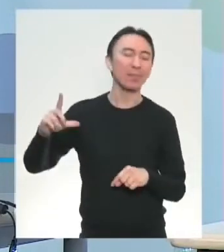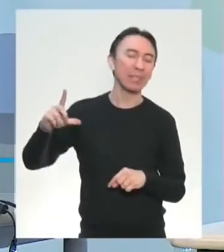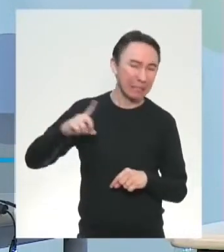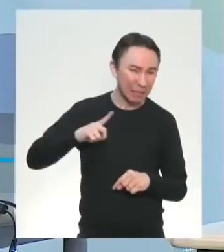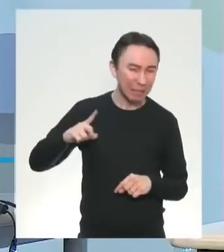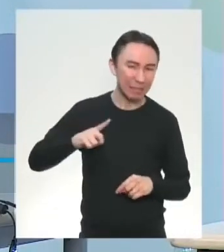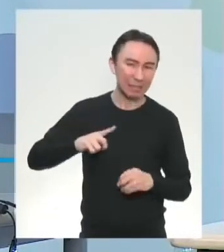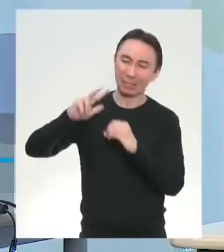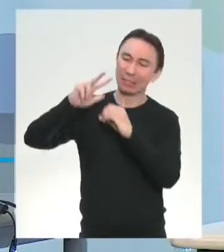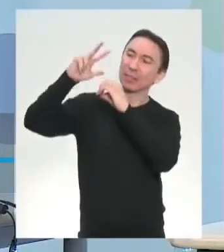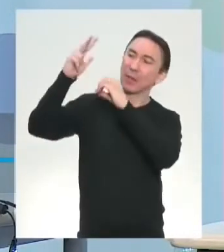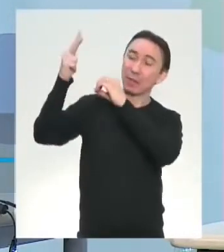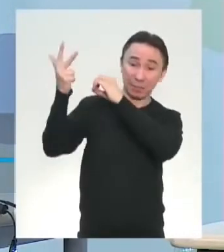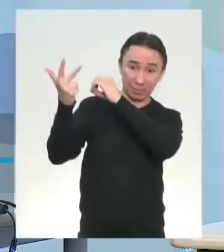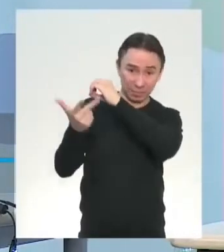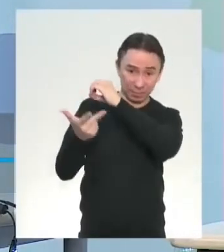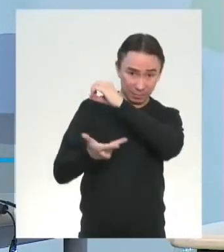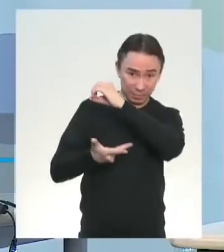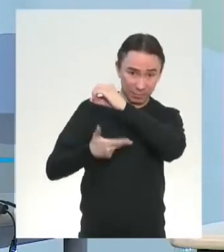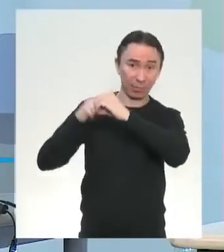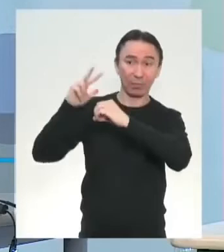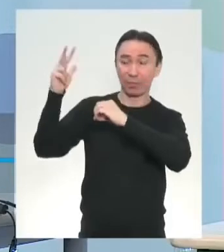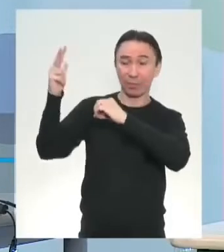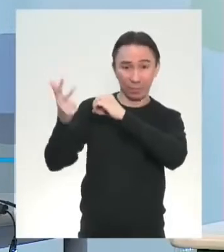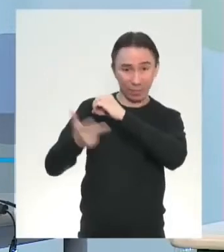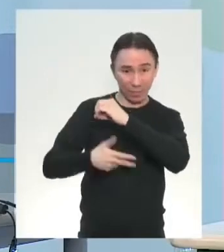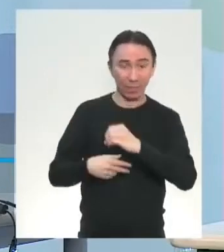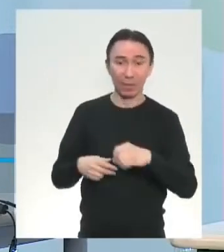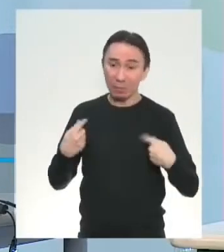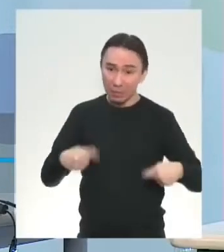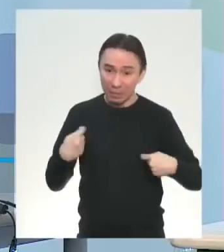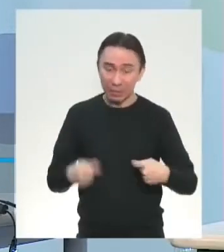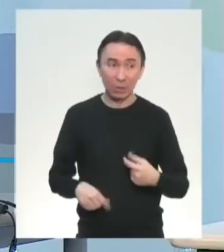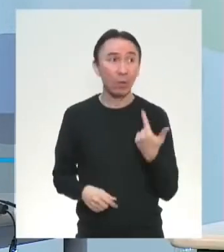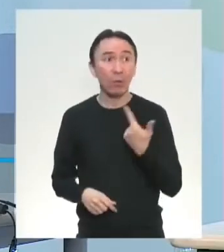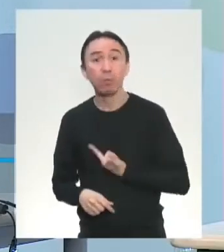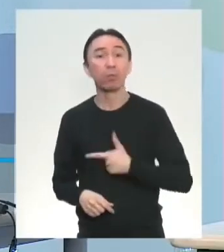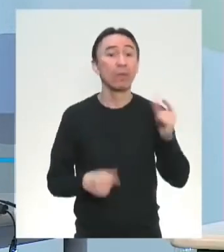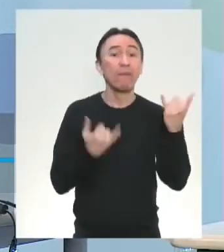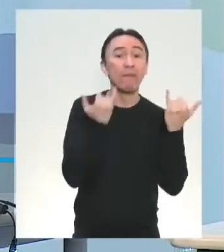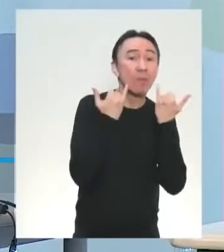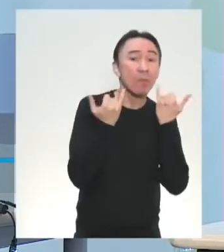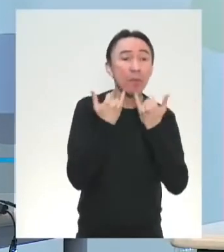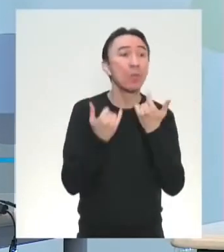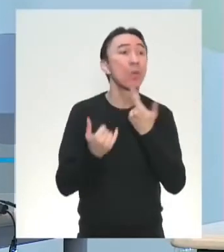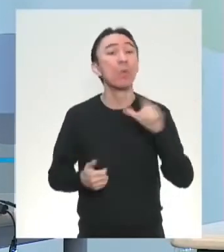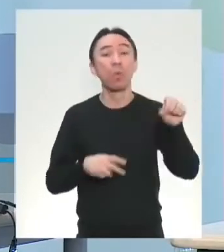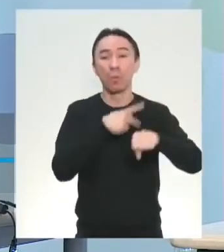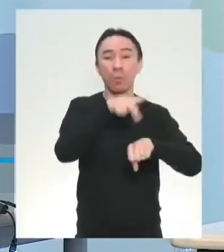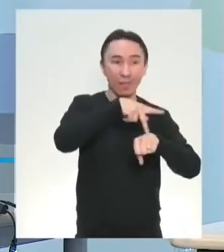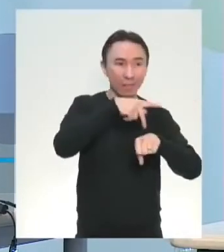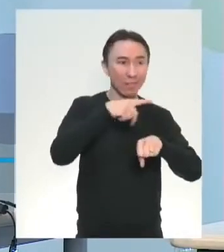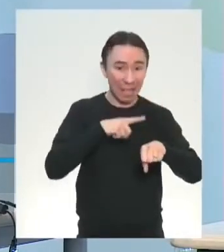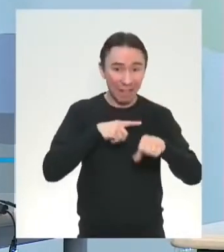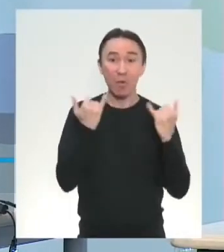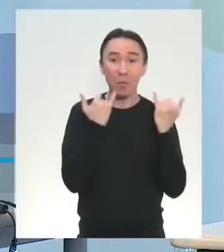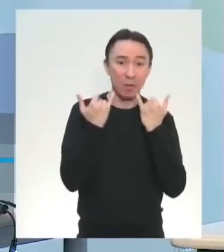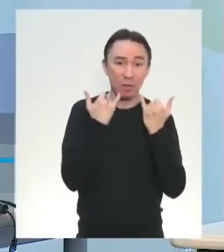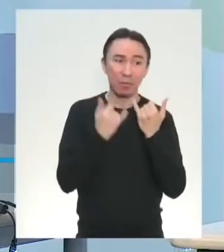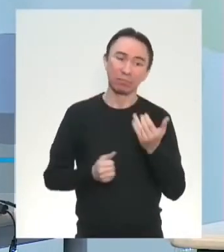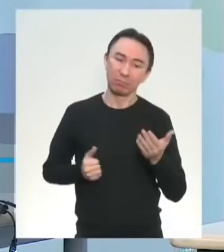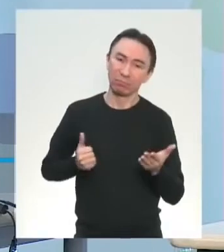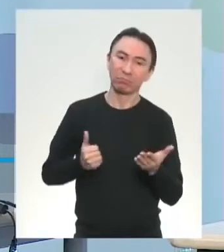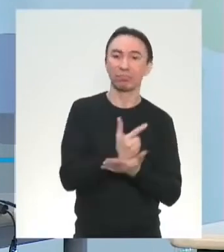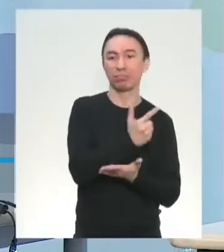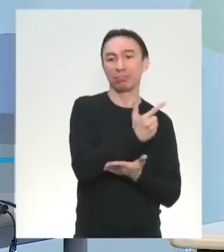número baixo, né, de satélites que nós temos aqui, ele precisa pegar certas informações que devem ser compradas de países que têm aí maior número